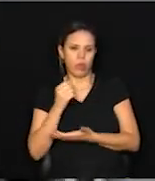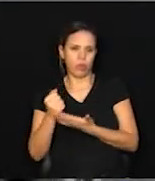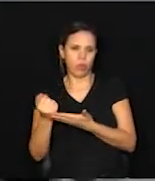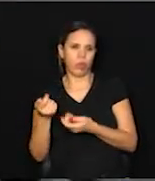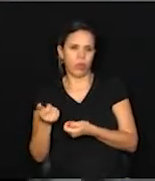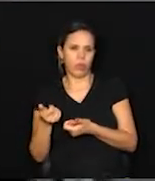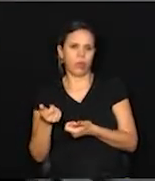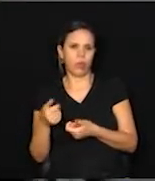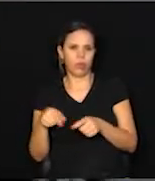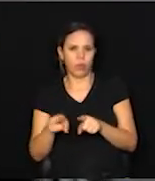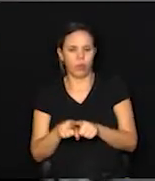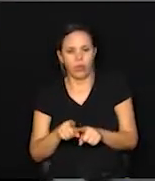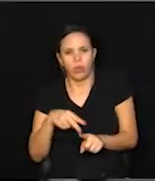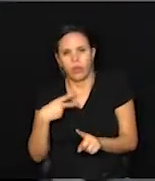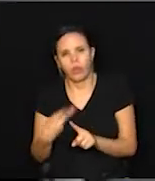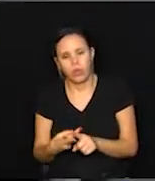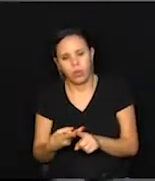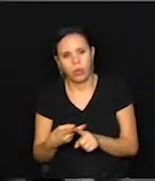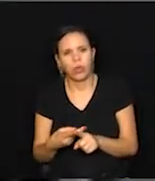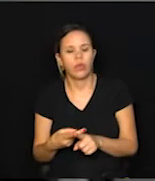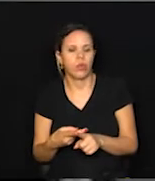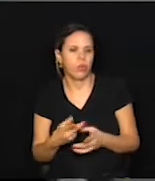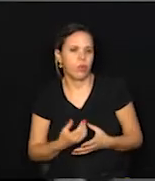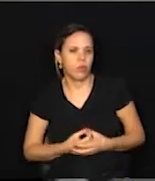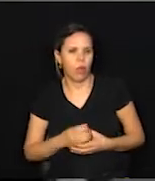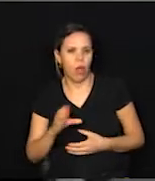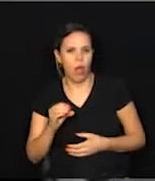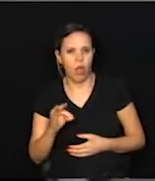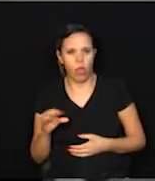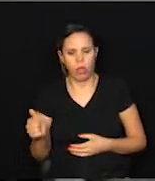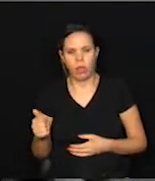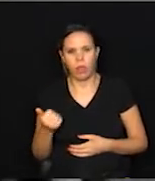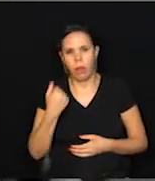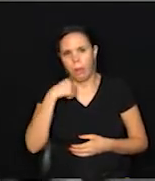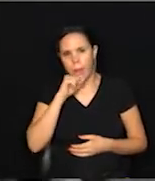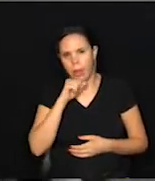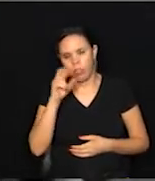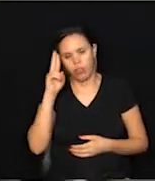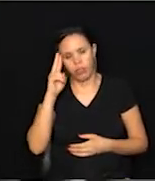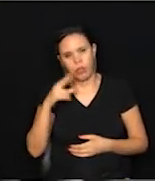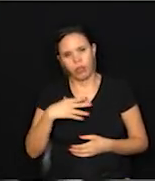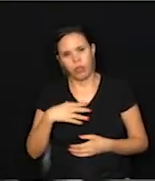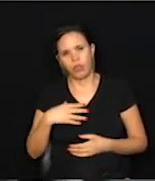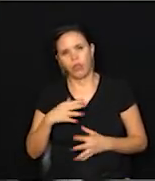emergencial e a dupla cota para as mães, chefes de família com crianças,